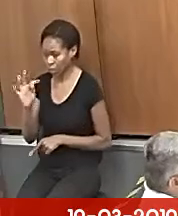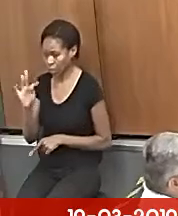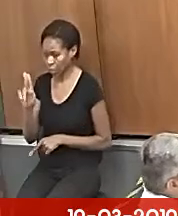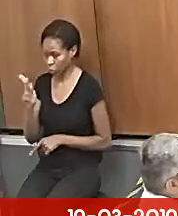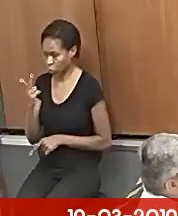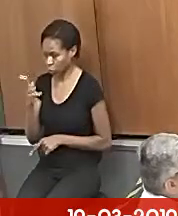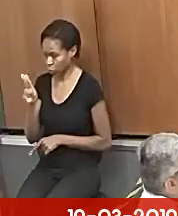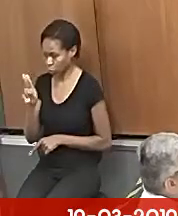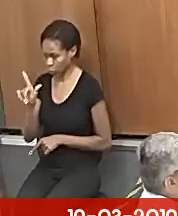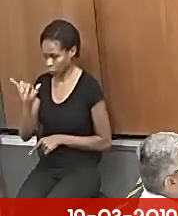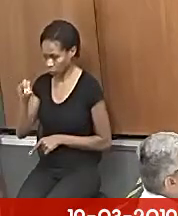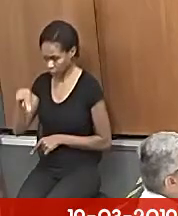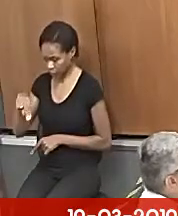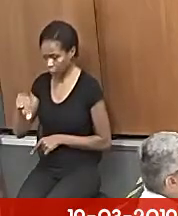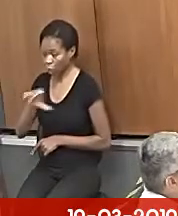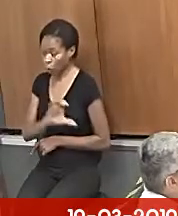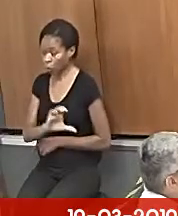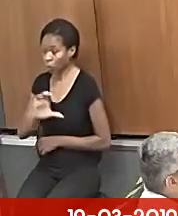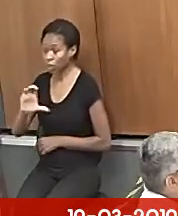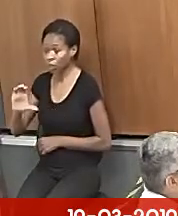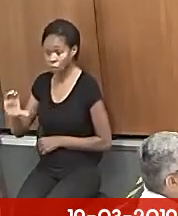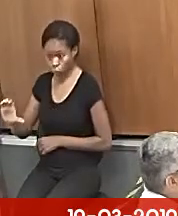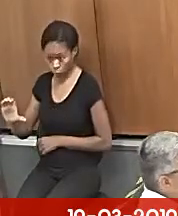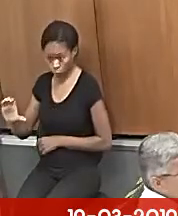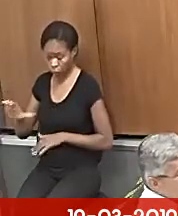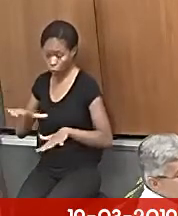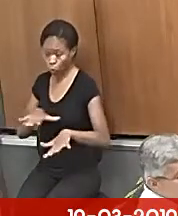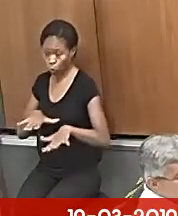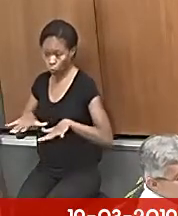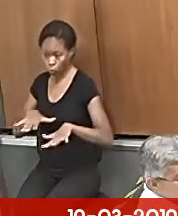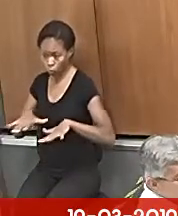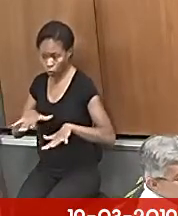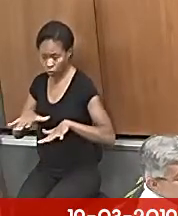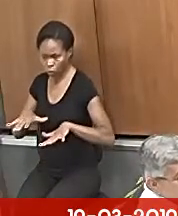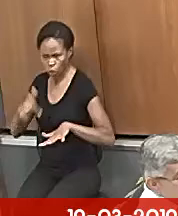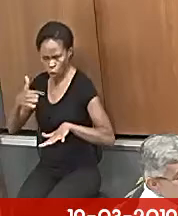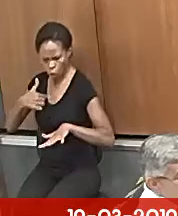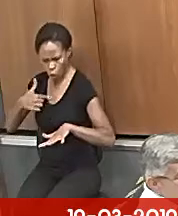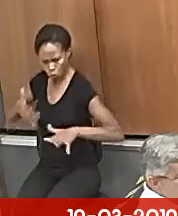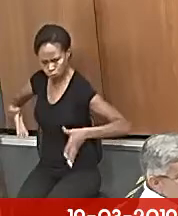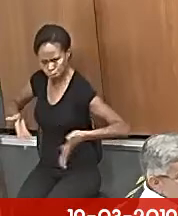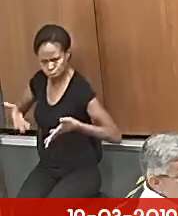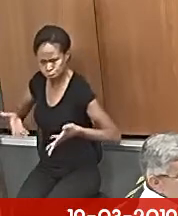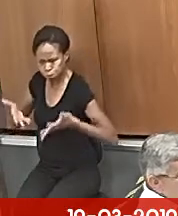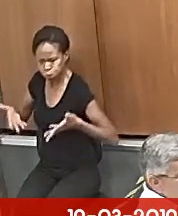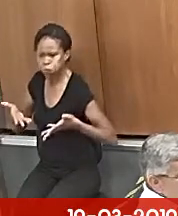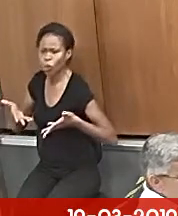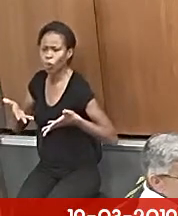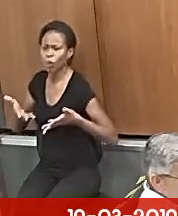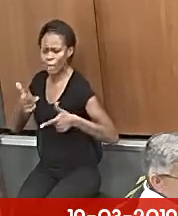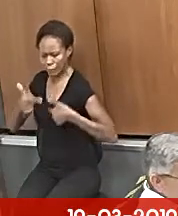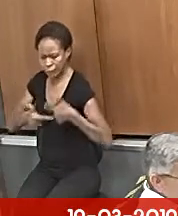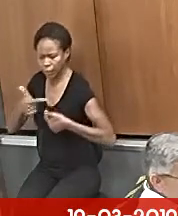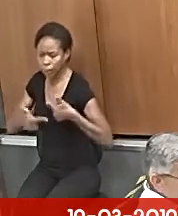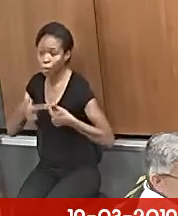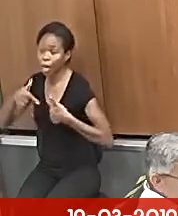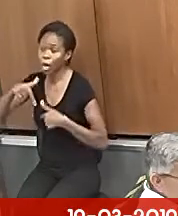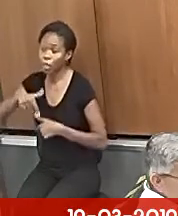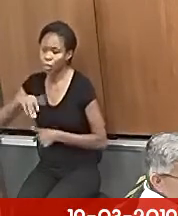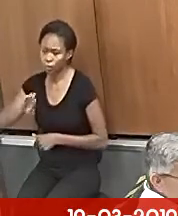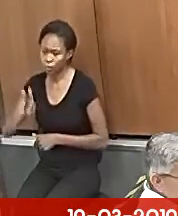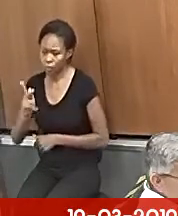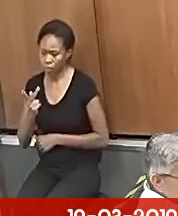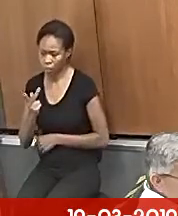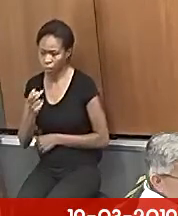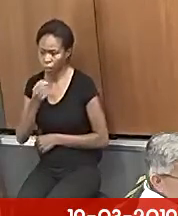é coordenadora do movimento eu empurro essa causa em belo horizonte e vai poder falar conosco a senhora